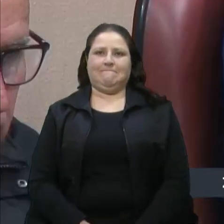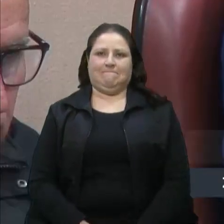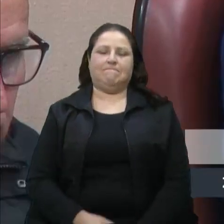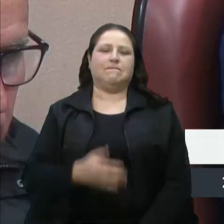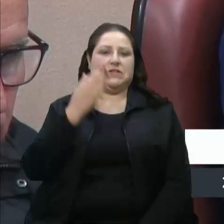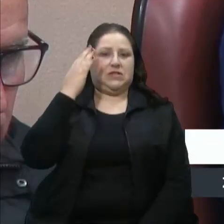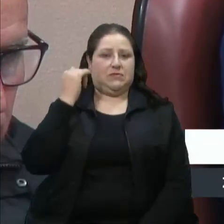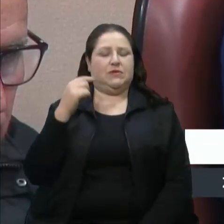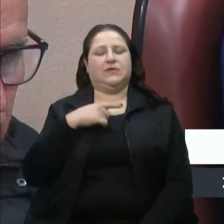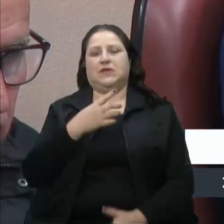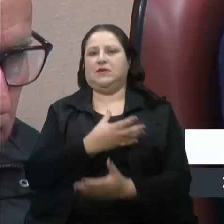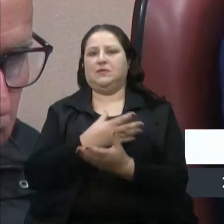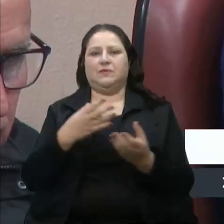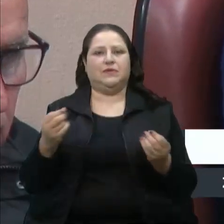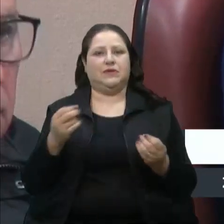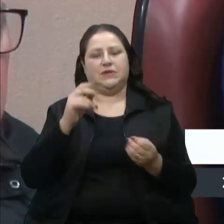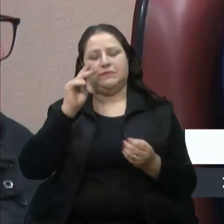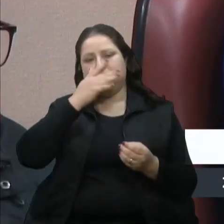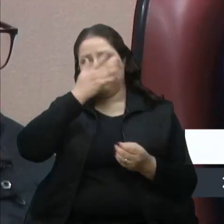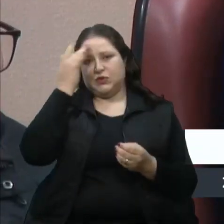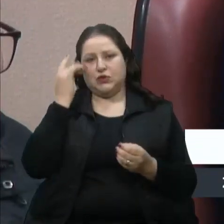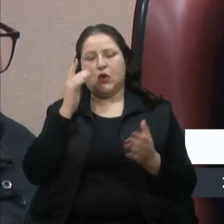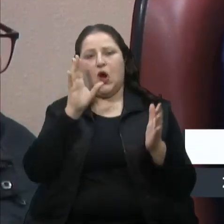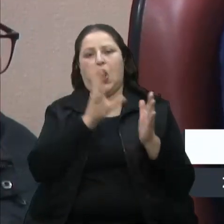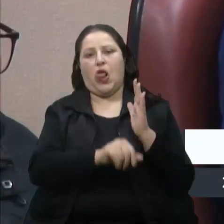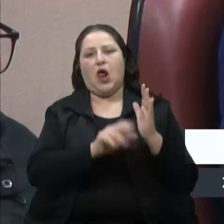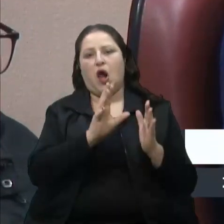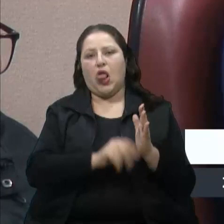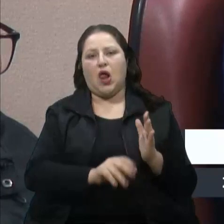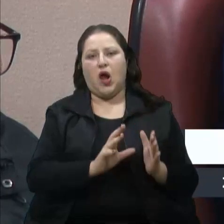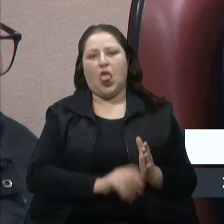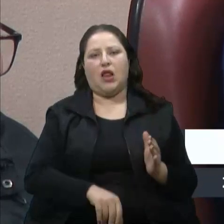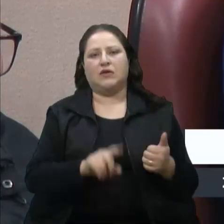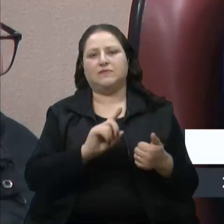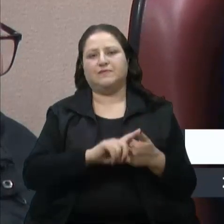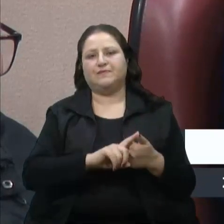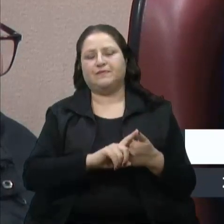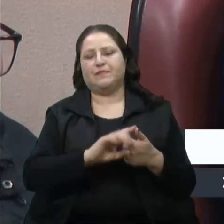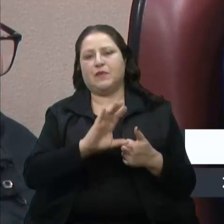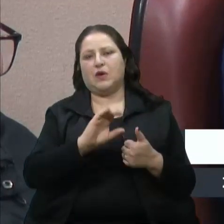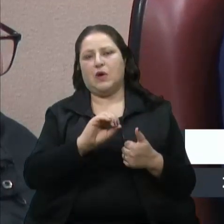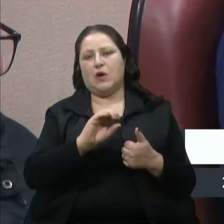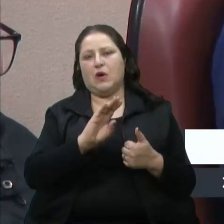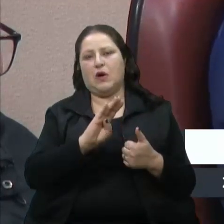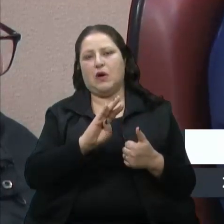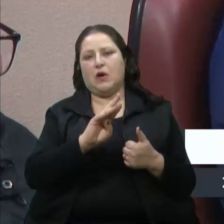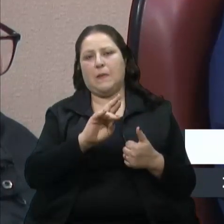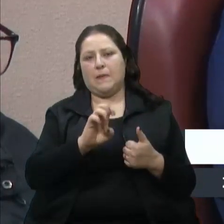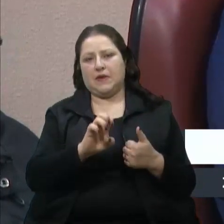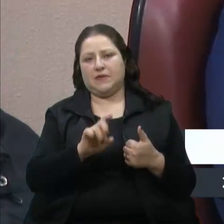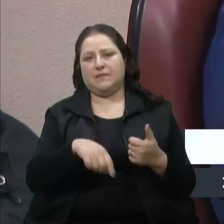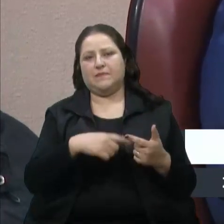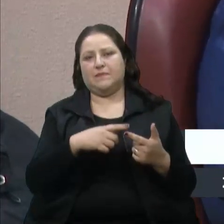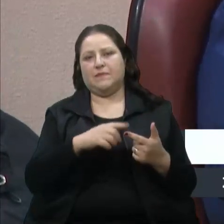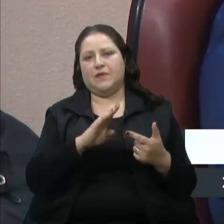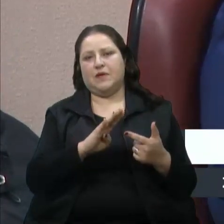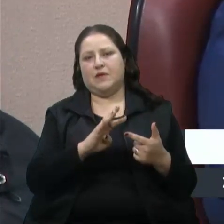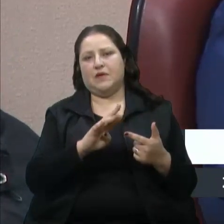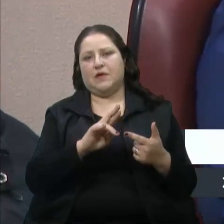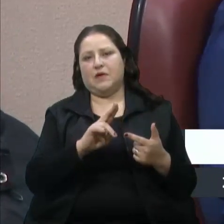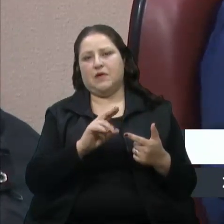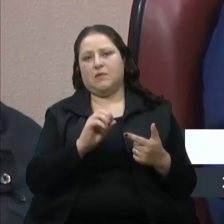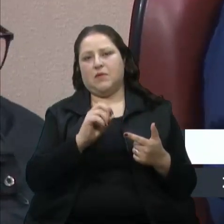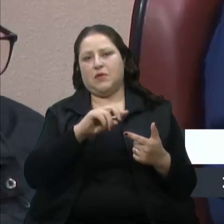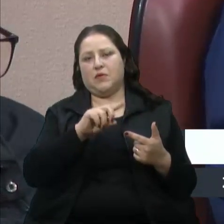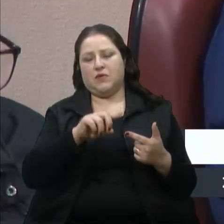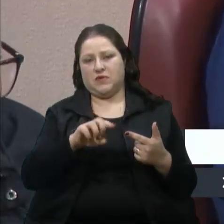roubalheira que tem de cobre, bronze, alumínios, enfim, na grade, nos